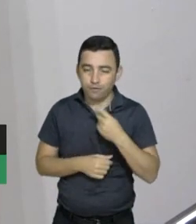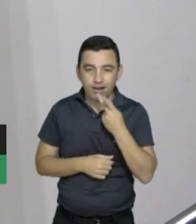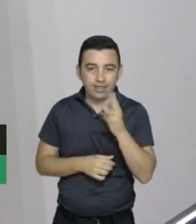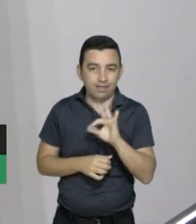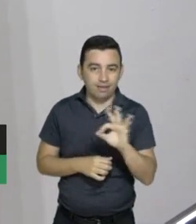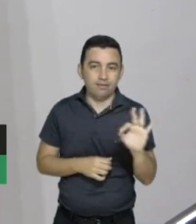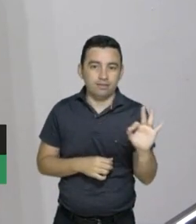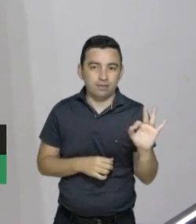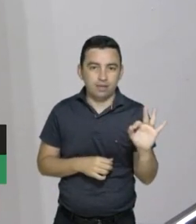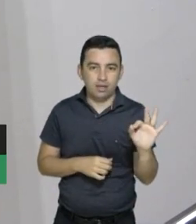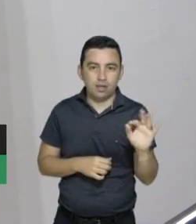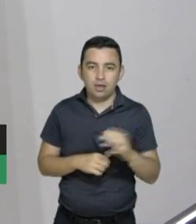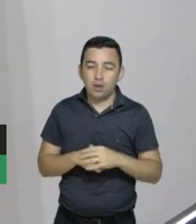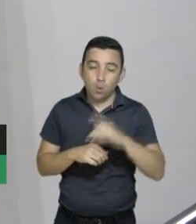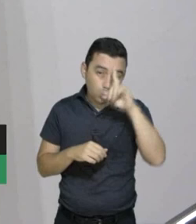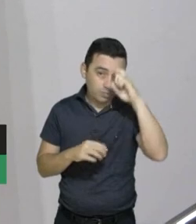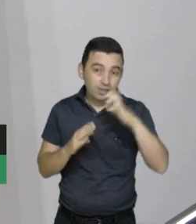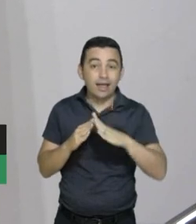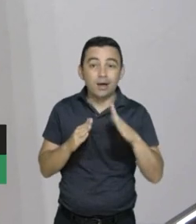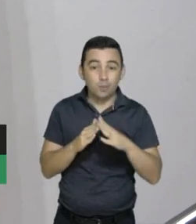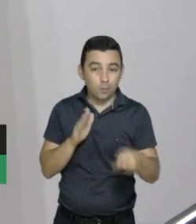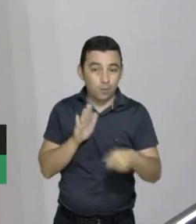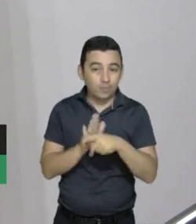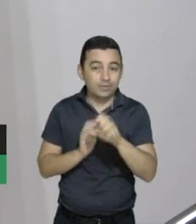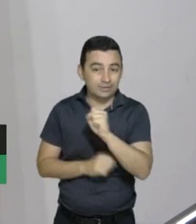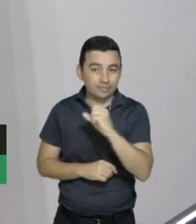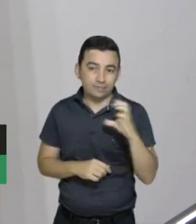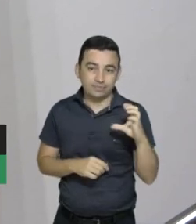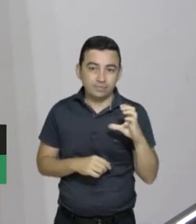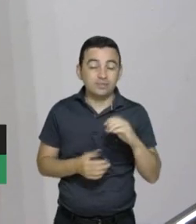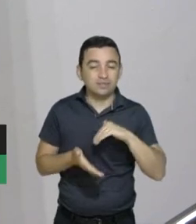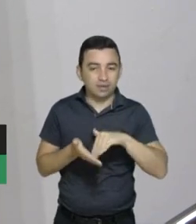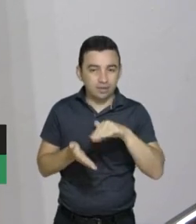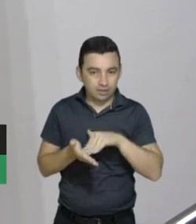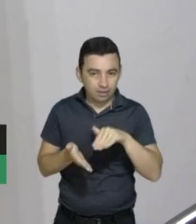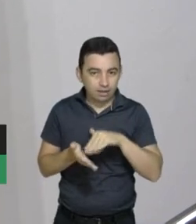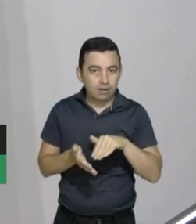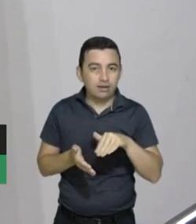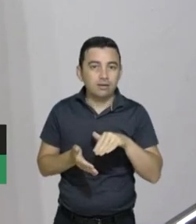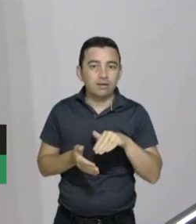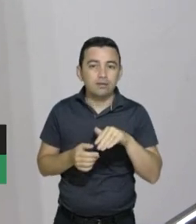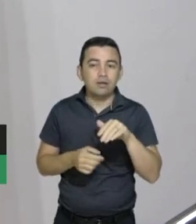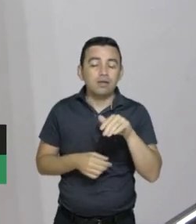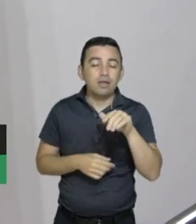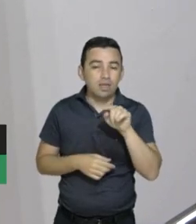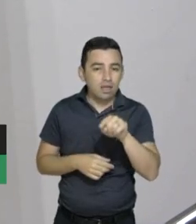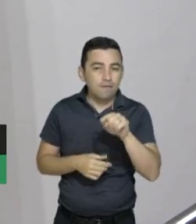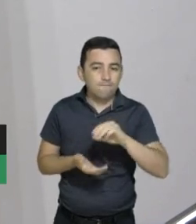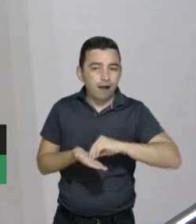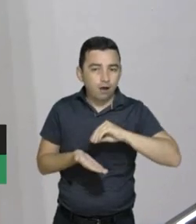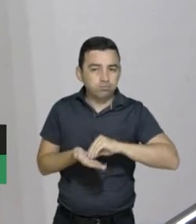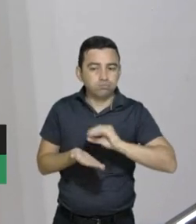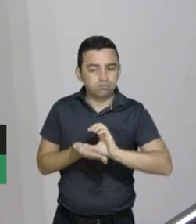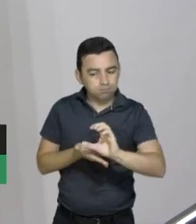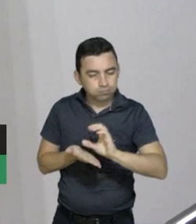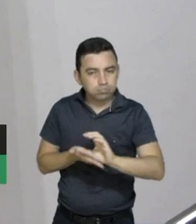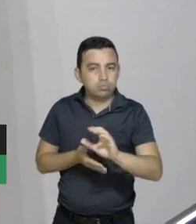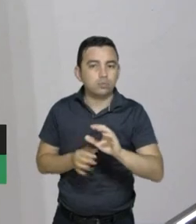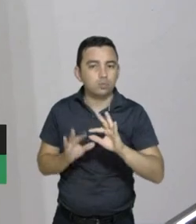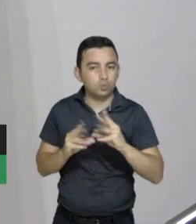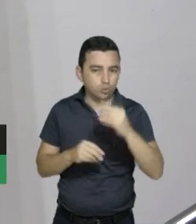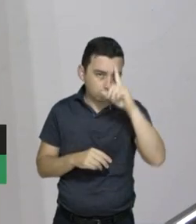sobre os hospitais de Santa Catarina secreta da emergência para o governo do estado pela falta de investimento aos hospitais